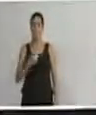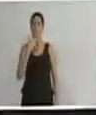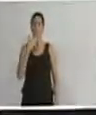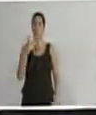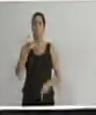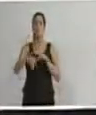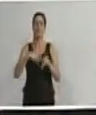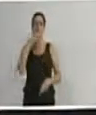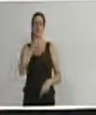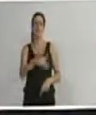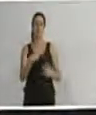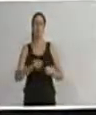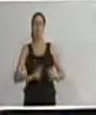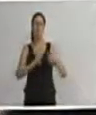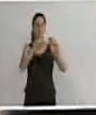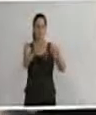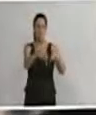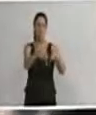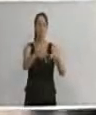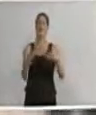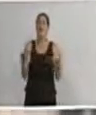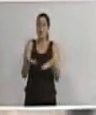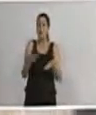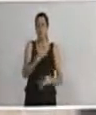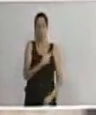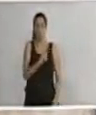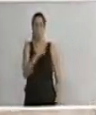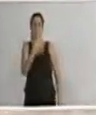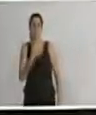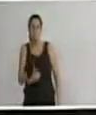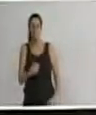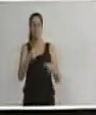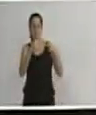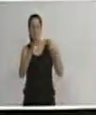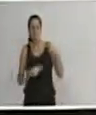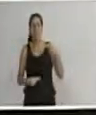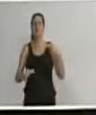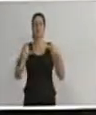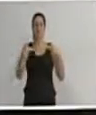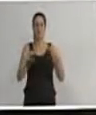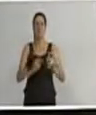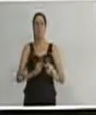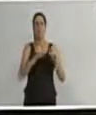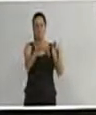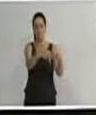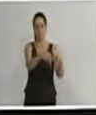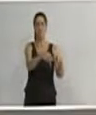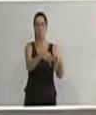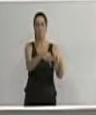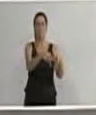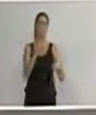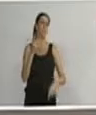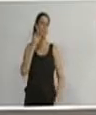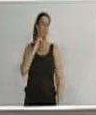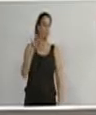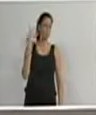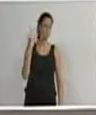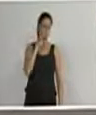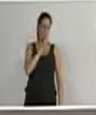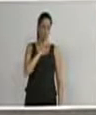contemplar esta ponte que, aqui do bairro Vila Nova. Esta ponte que foi entregue no último